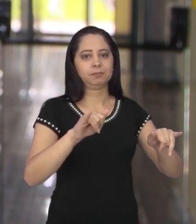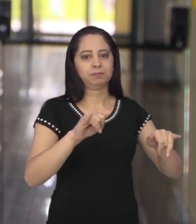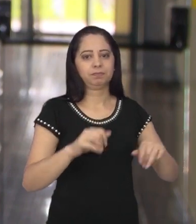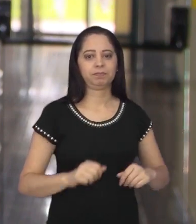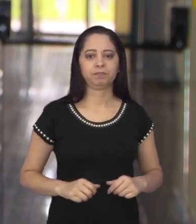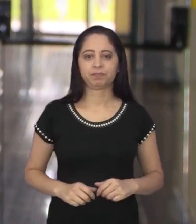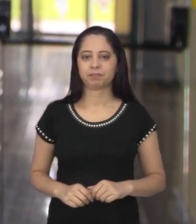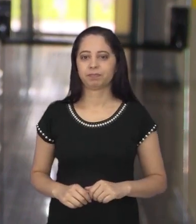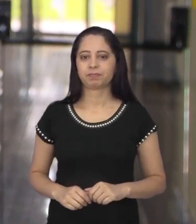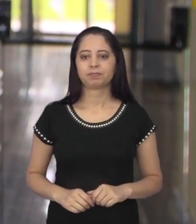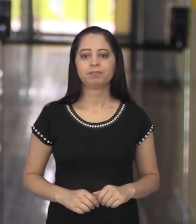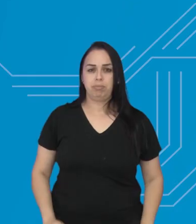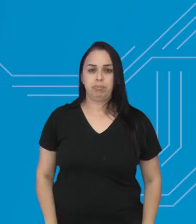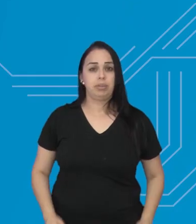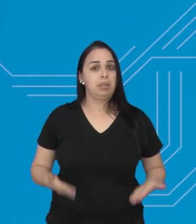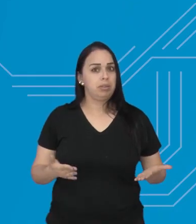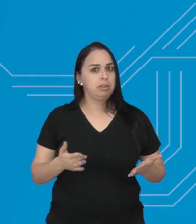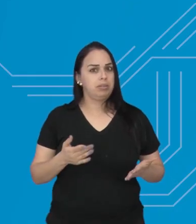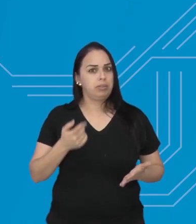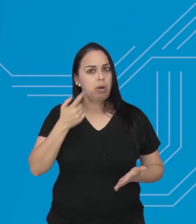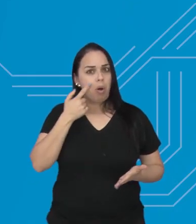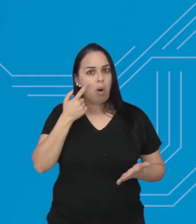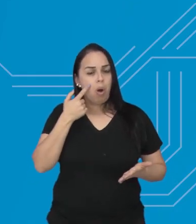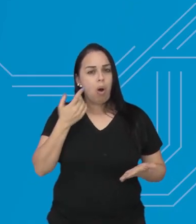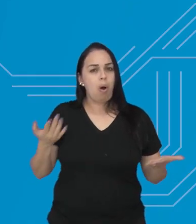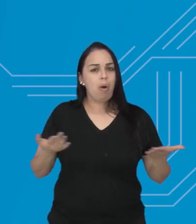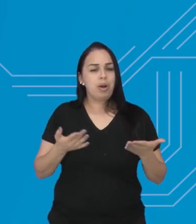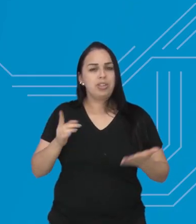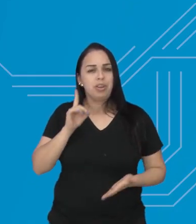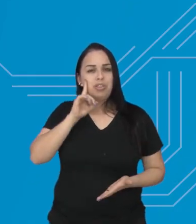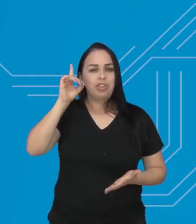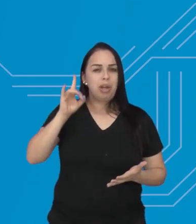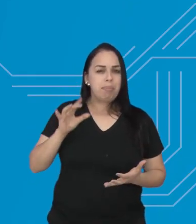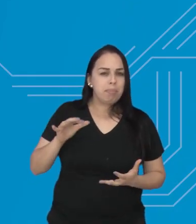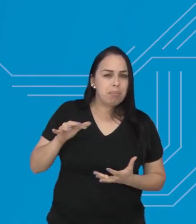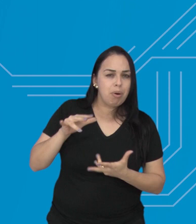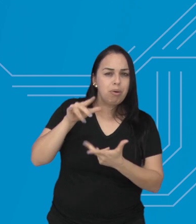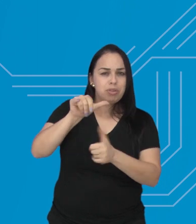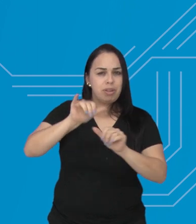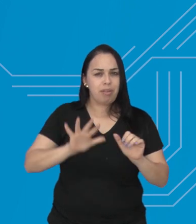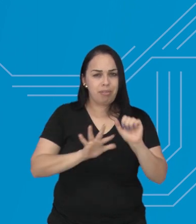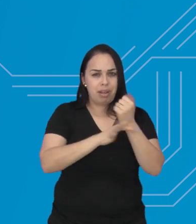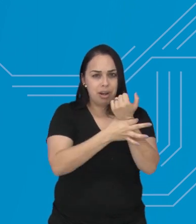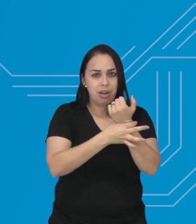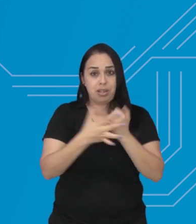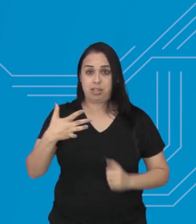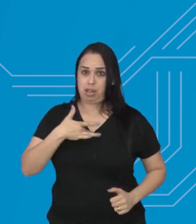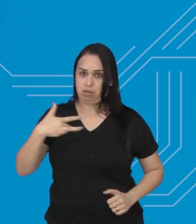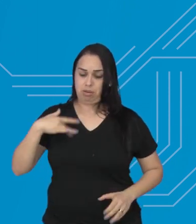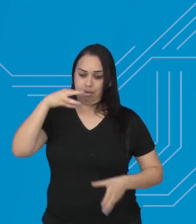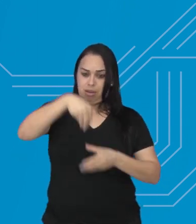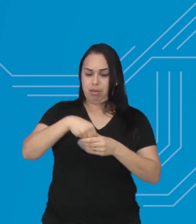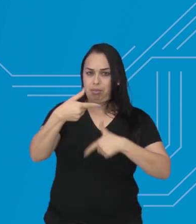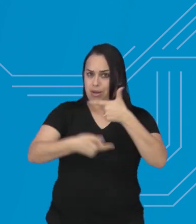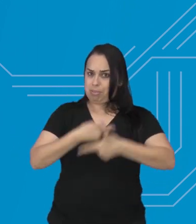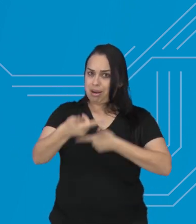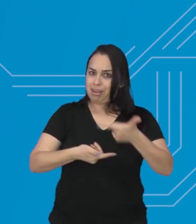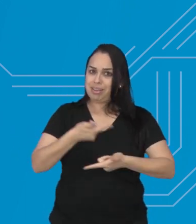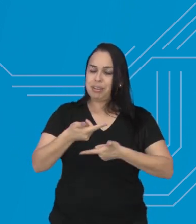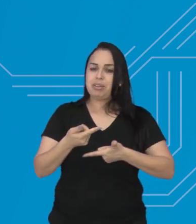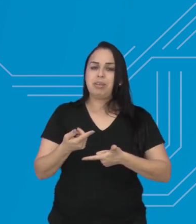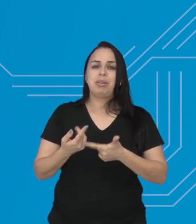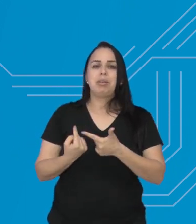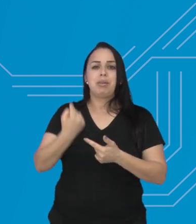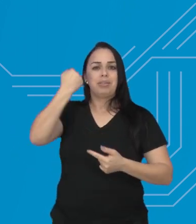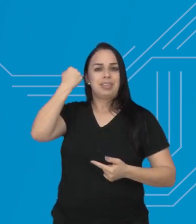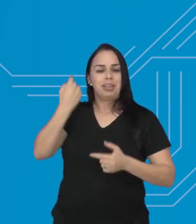mais ideal nesse momento. E olha, você sabia que hoje é o Dia Mundial de Segurança e Saúde no Trabalho? É isso mesmo, a data